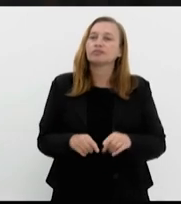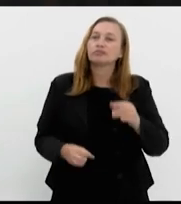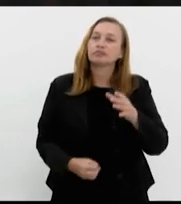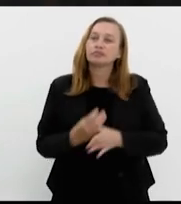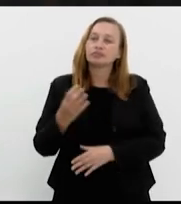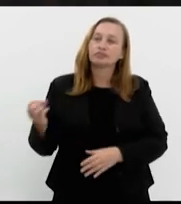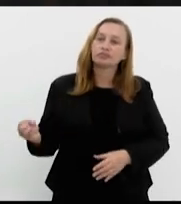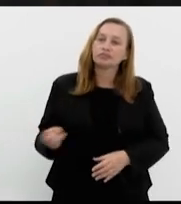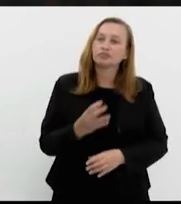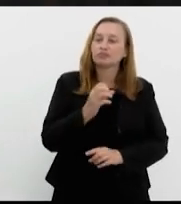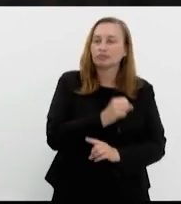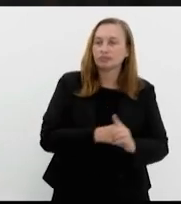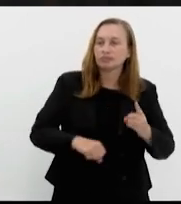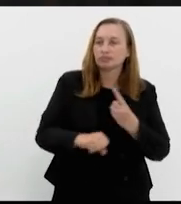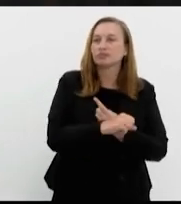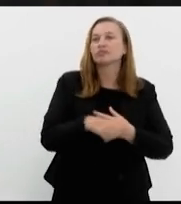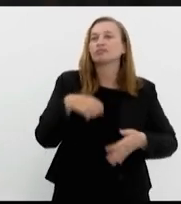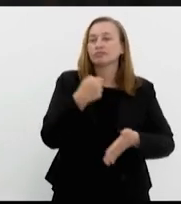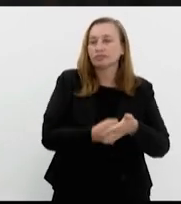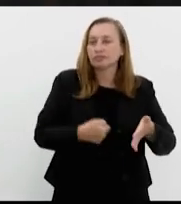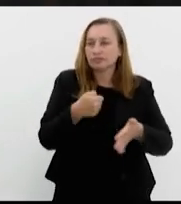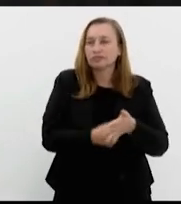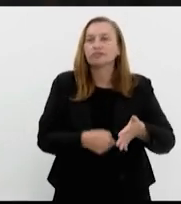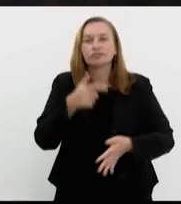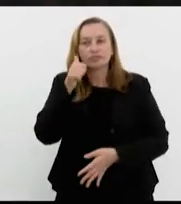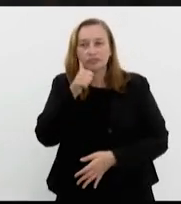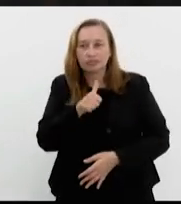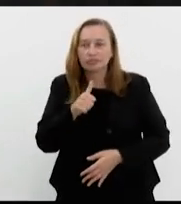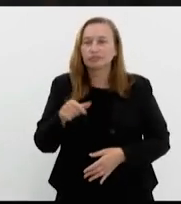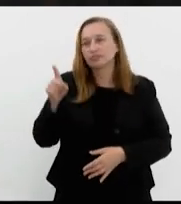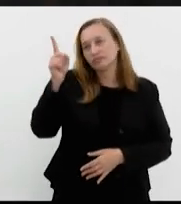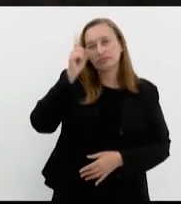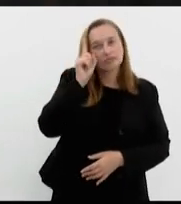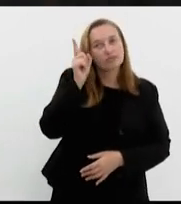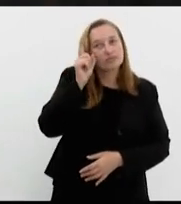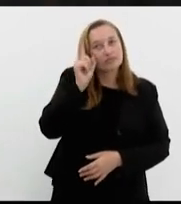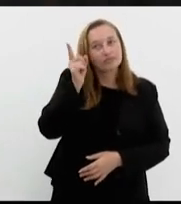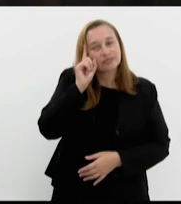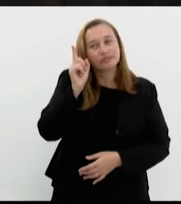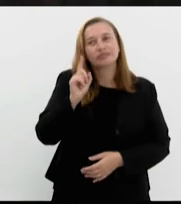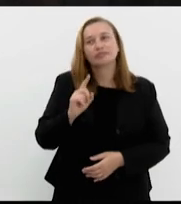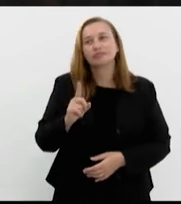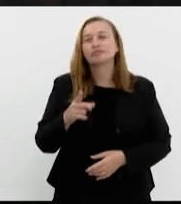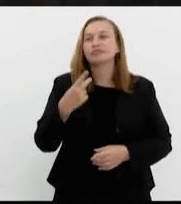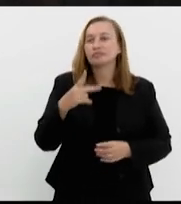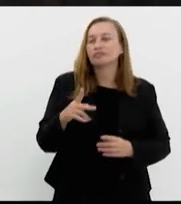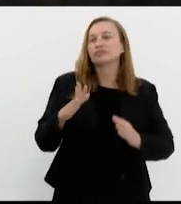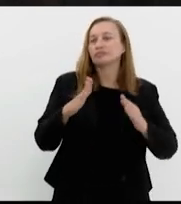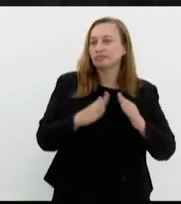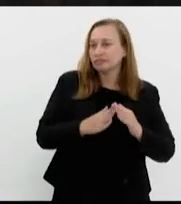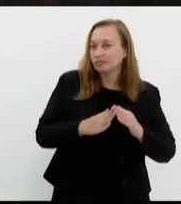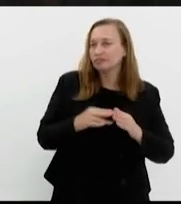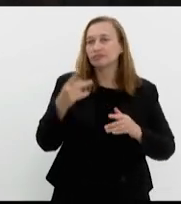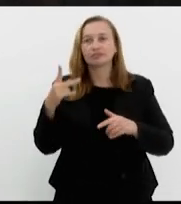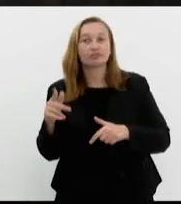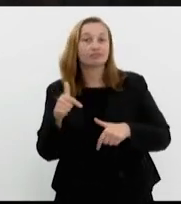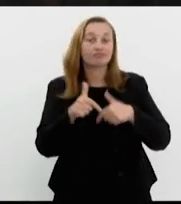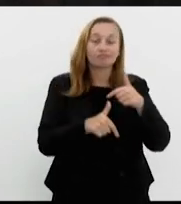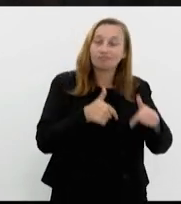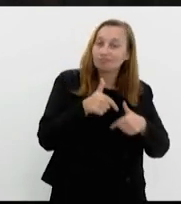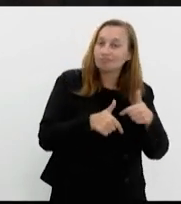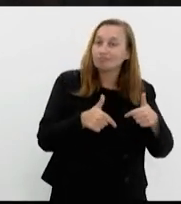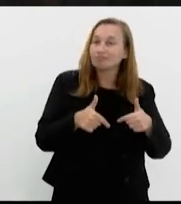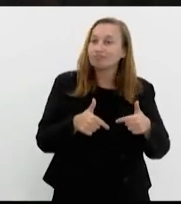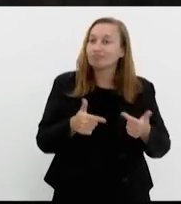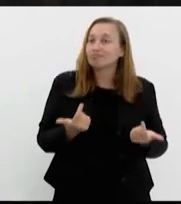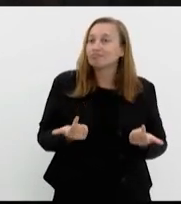nova sociedade, que é a luta que as mulheres fazem todos os dias, na sua casa, no seu trabalho, onde